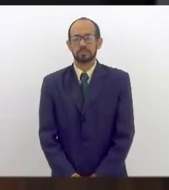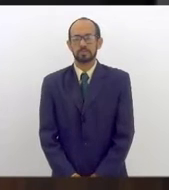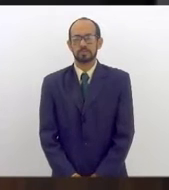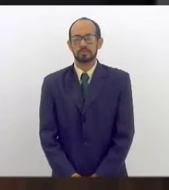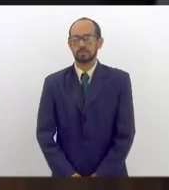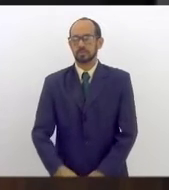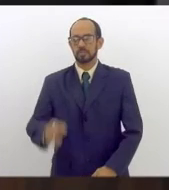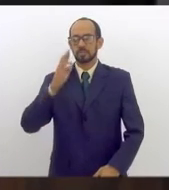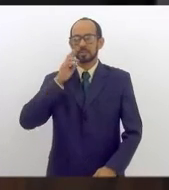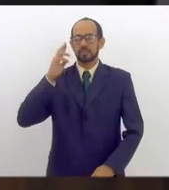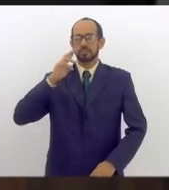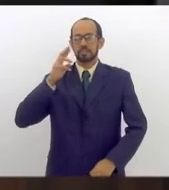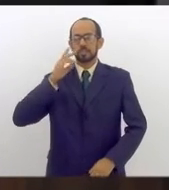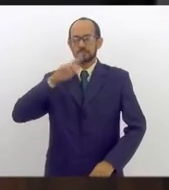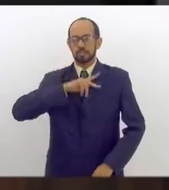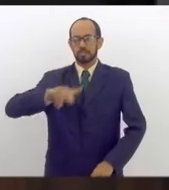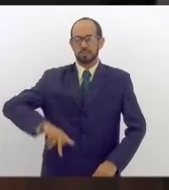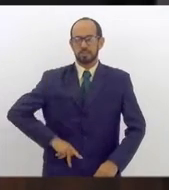Senhora presidente,